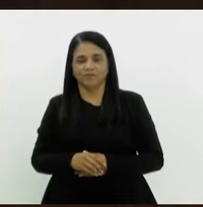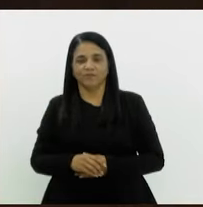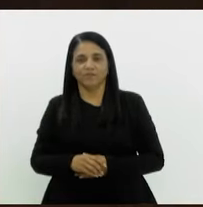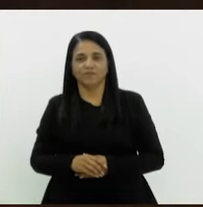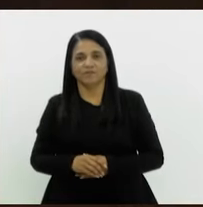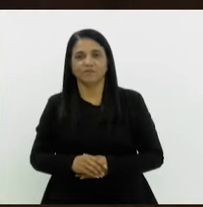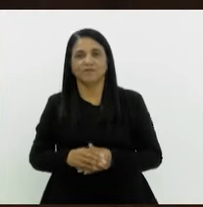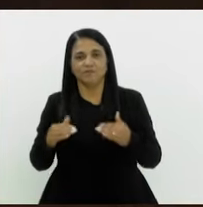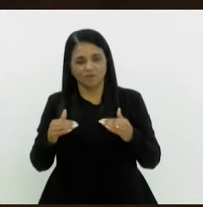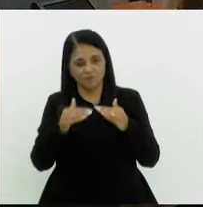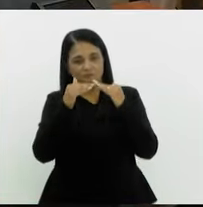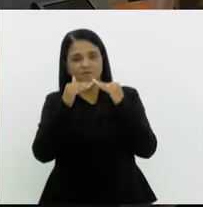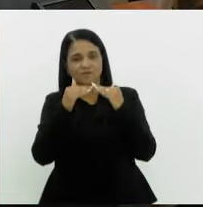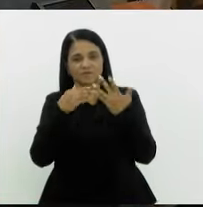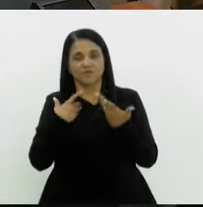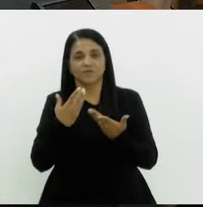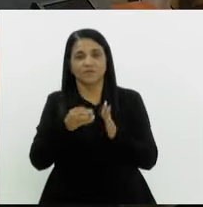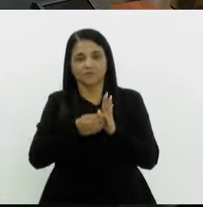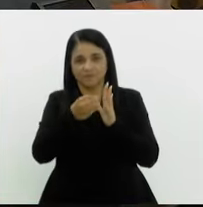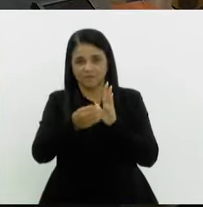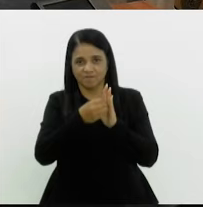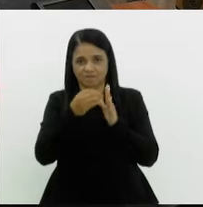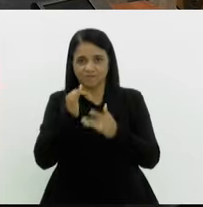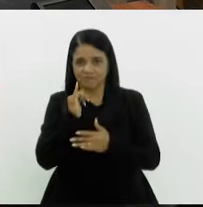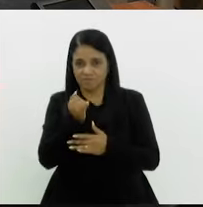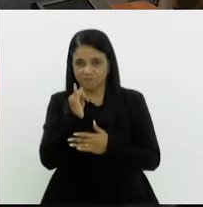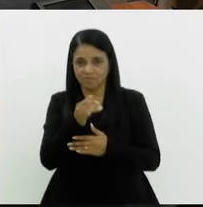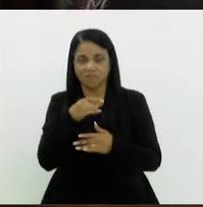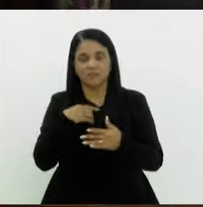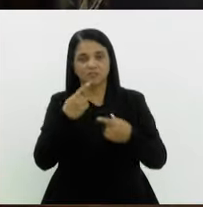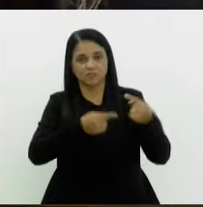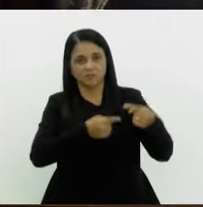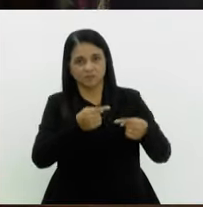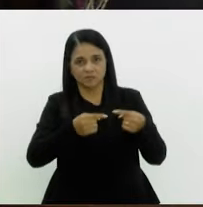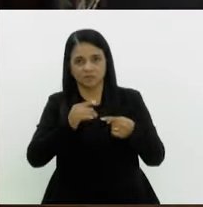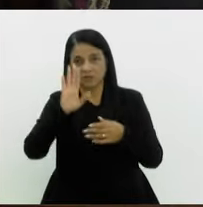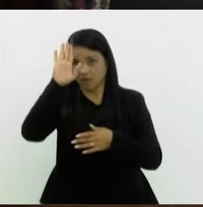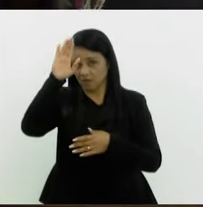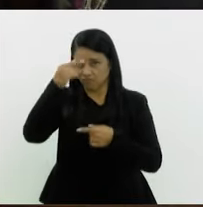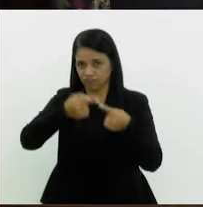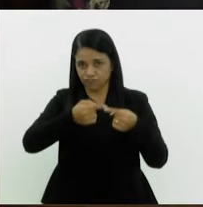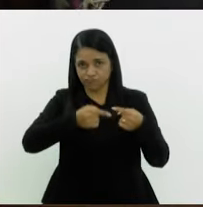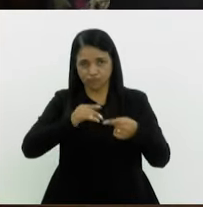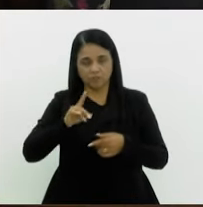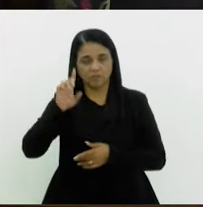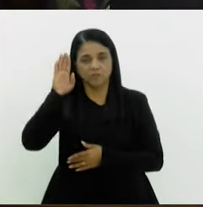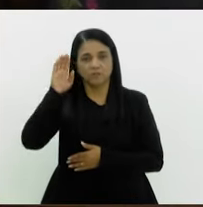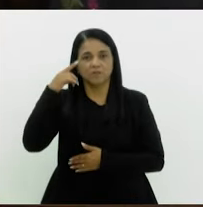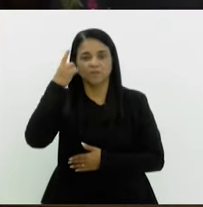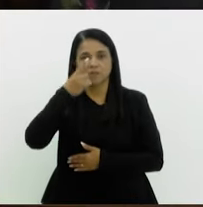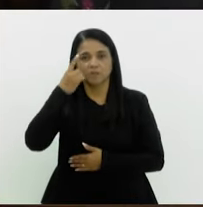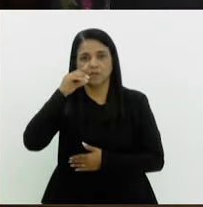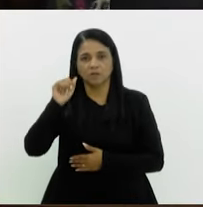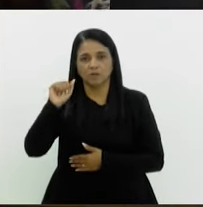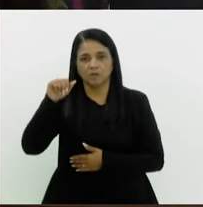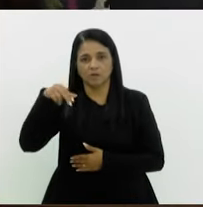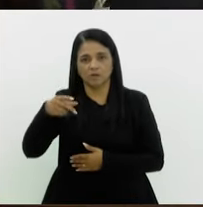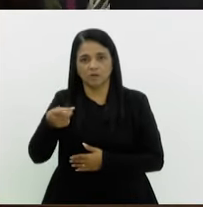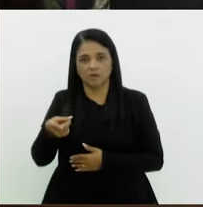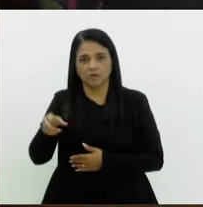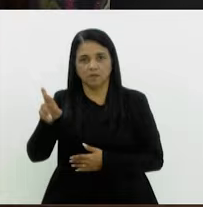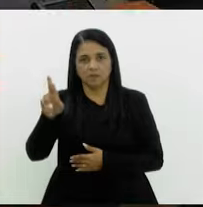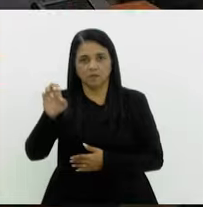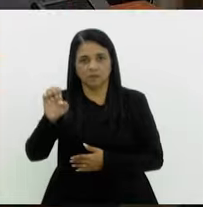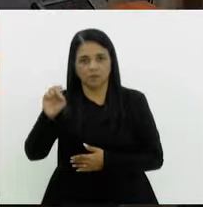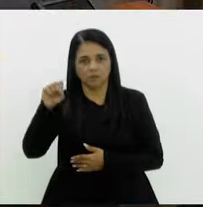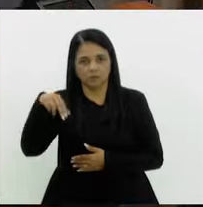Favorável. Muito obrigado. Com os pareceres emitidos, em discussão. Para discutir, senhor presidente. Deputado Anderson Moraes, em seguida, deputado Carlos